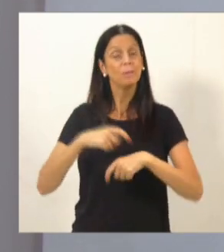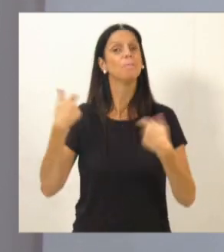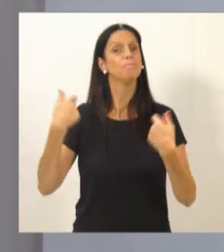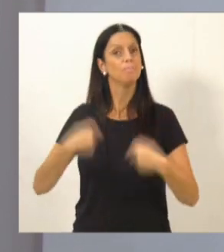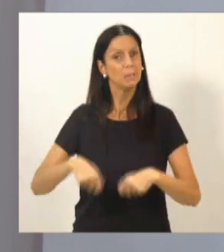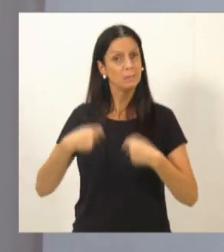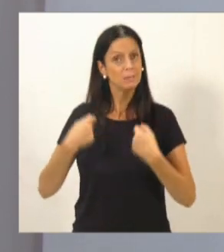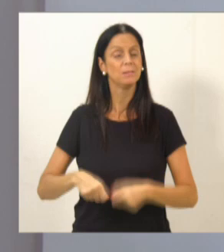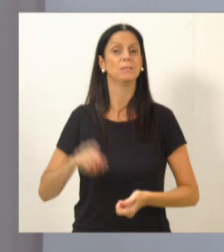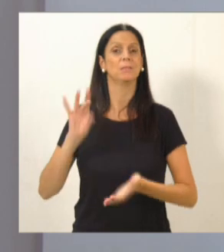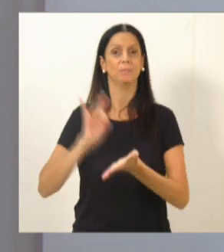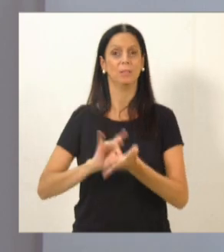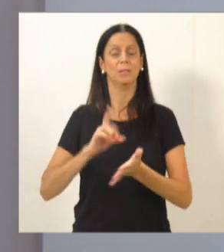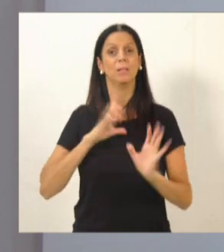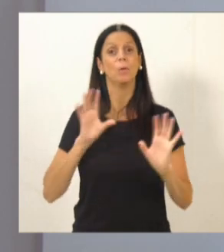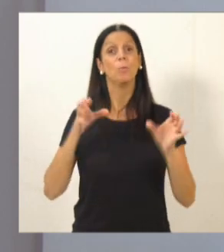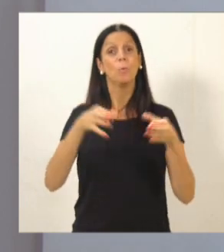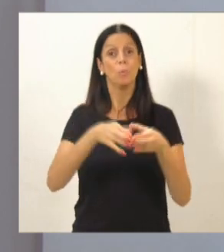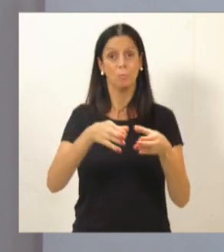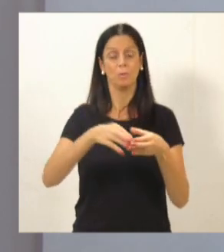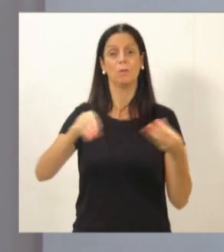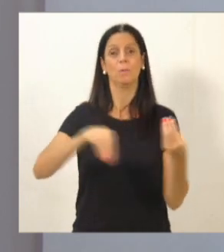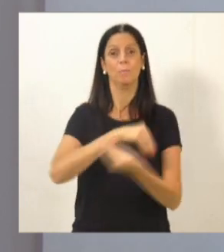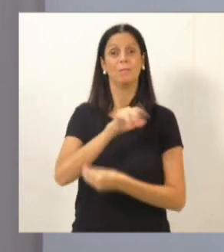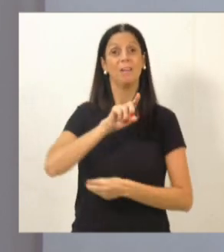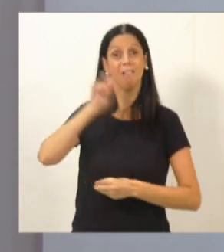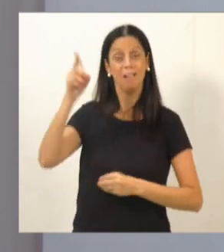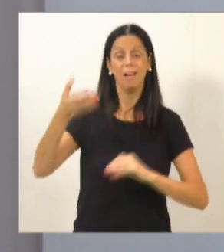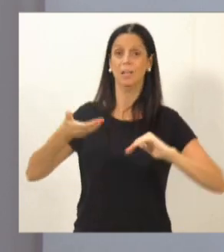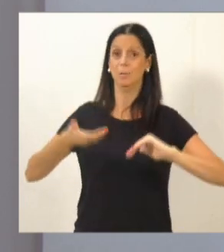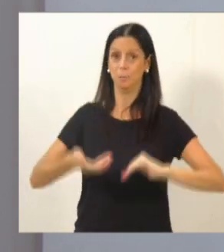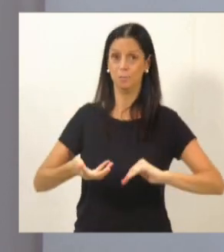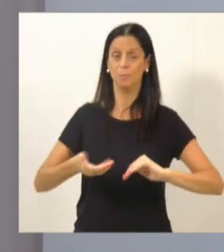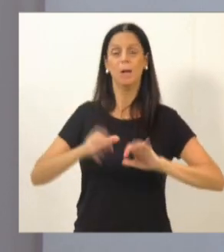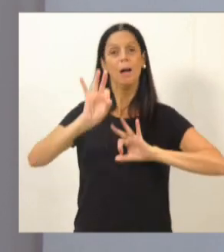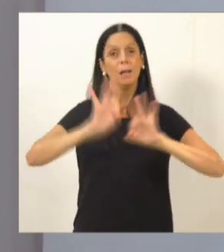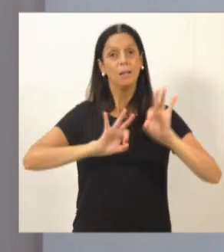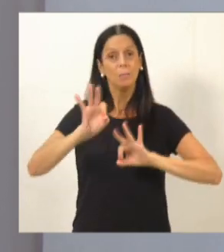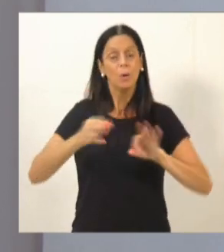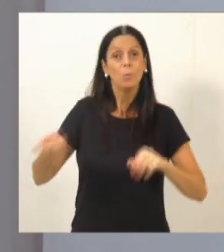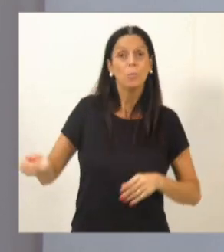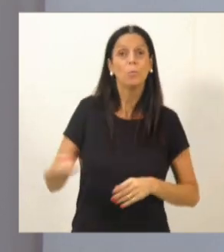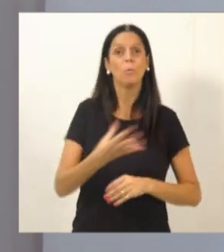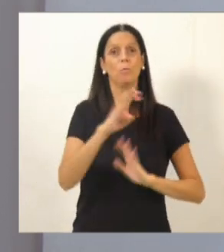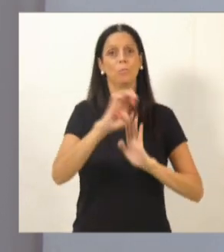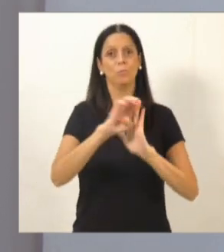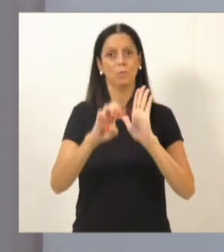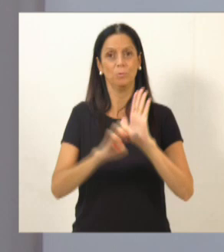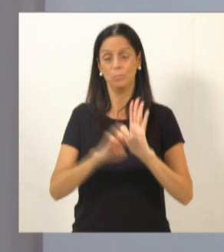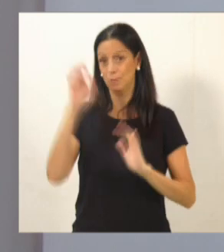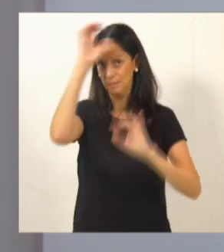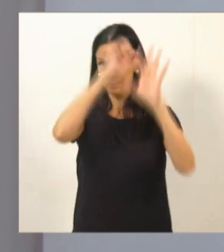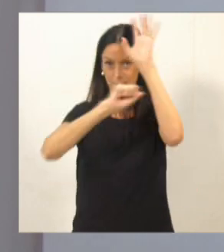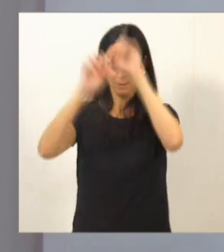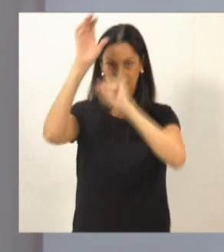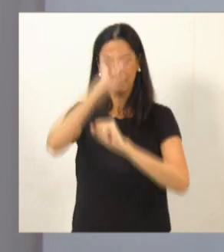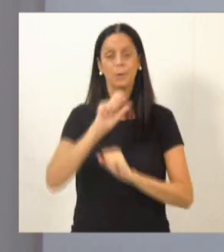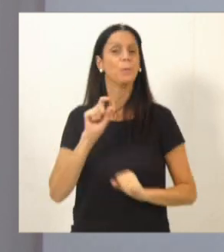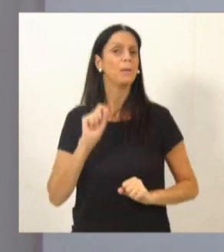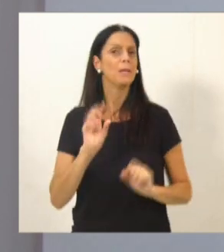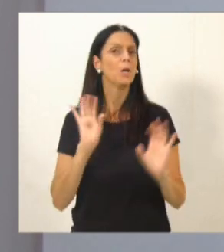uma comissão mista no Congresso Nacional para elaborar o novo Estatuto da Aprendizagem. Comissão mista é